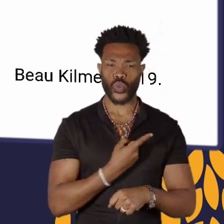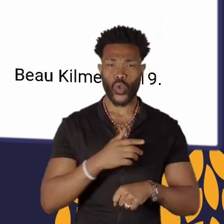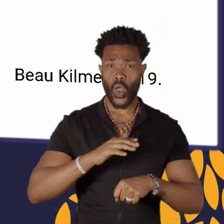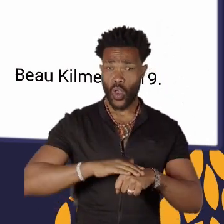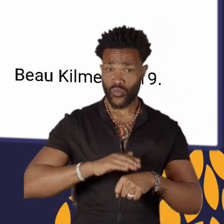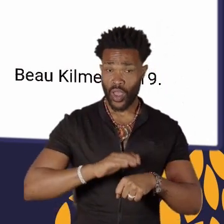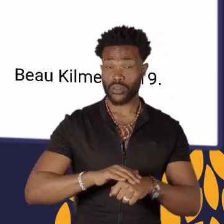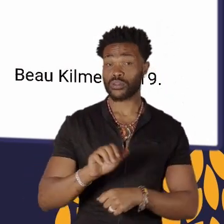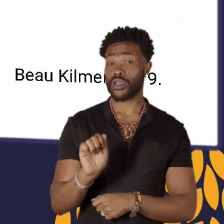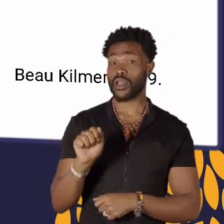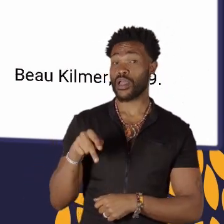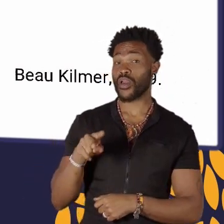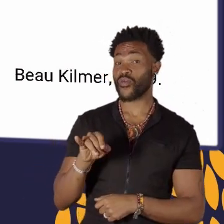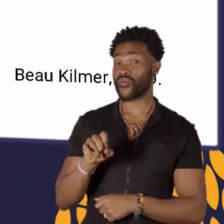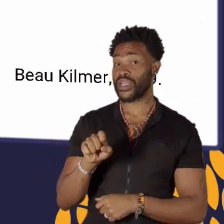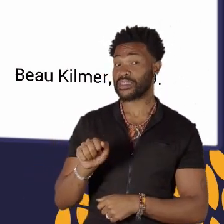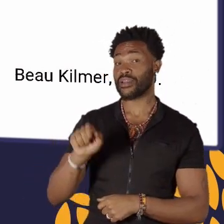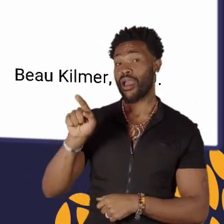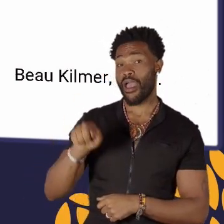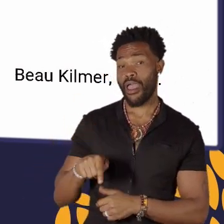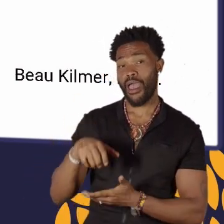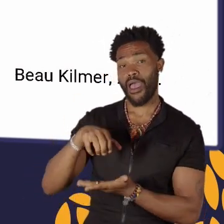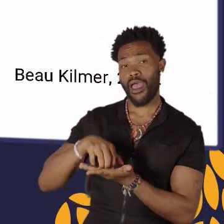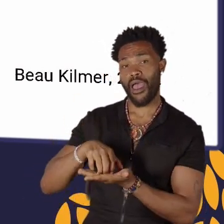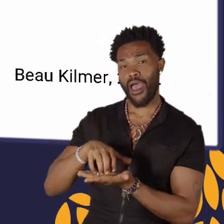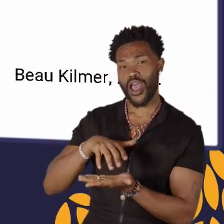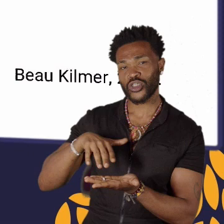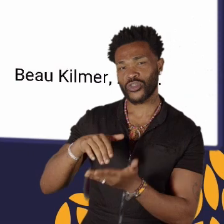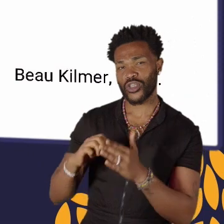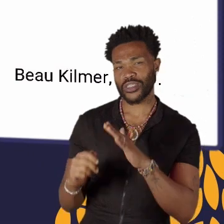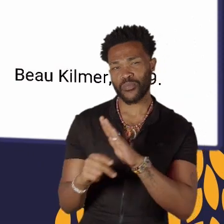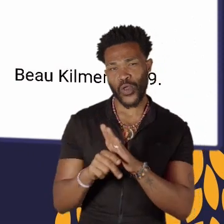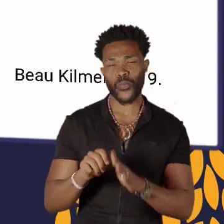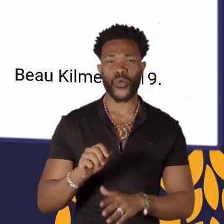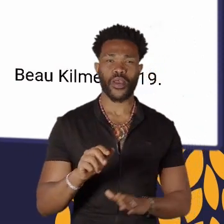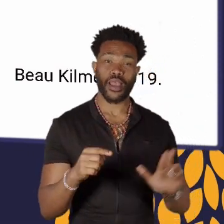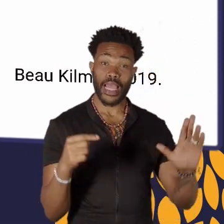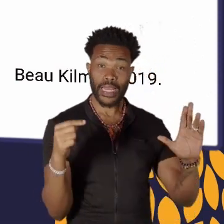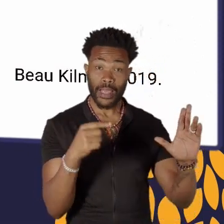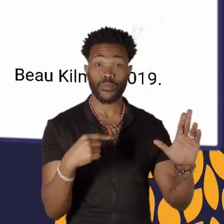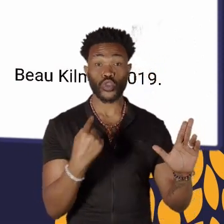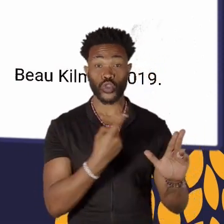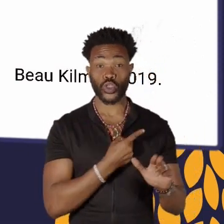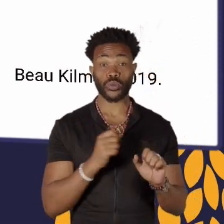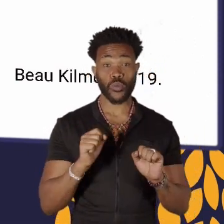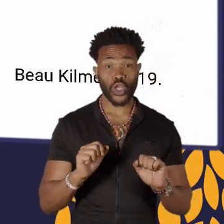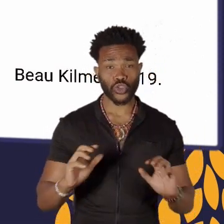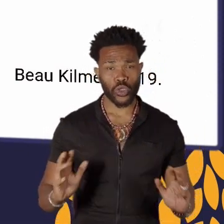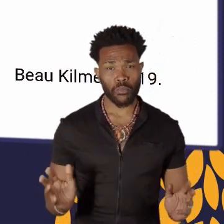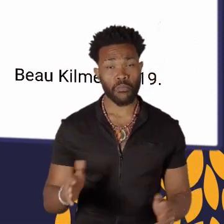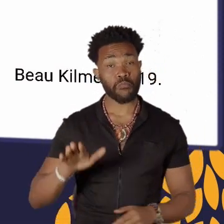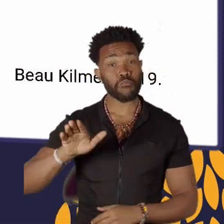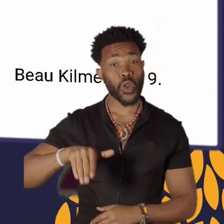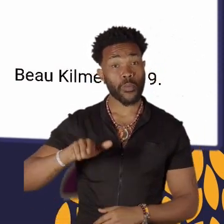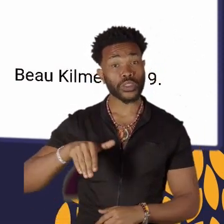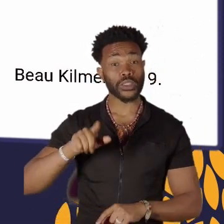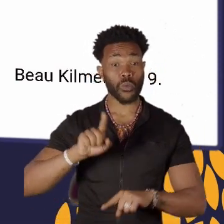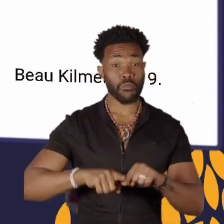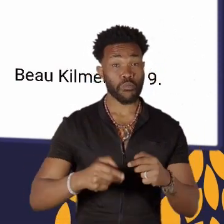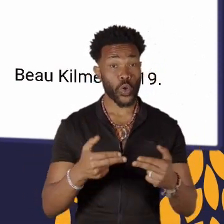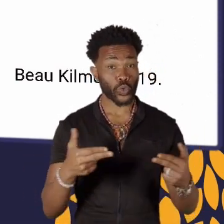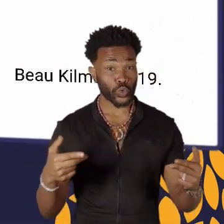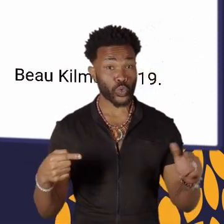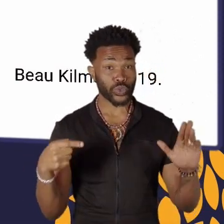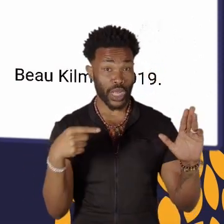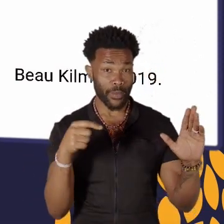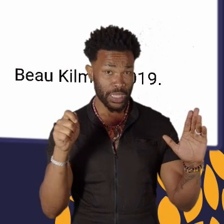a Anvisa é uma agência específica de cannabis. A gente pode fazer promoção de produtos de cannabis,